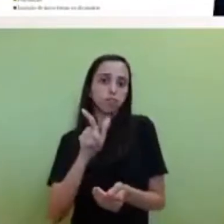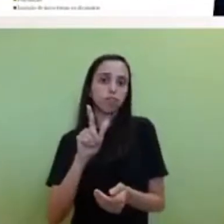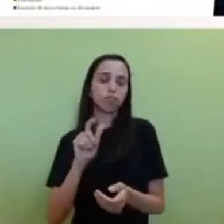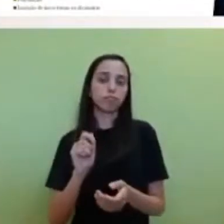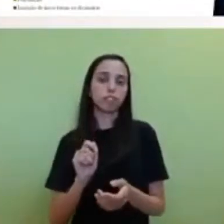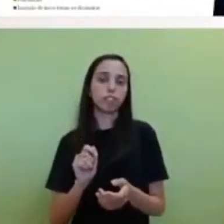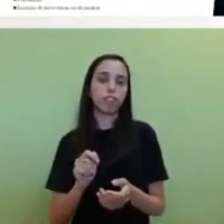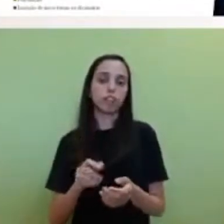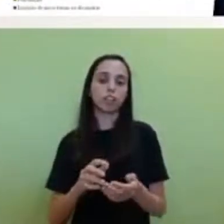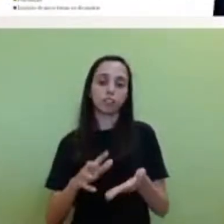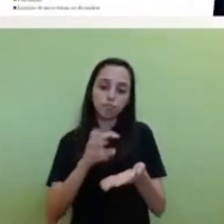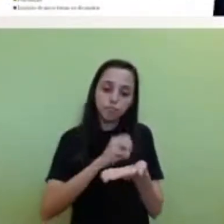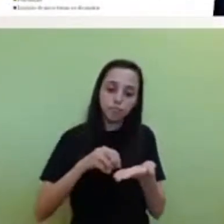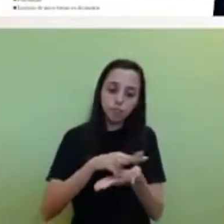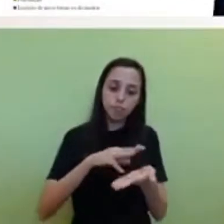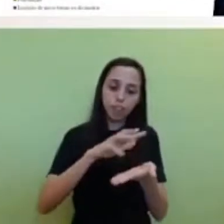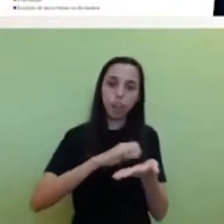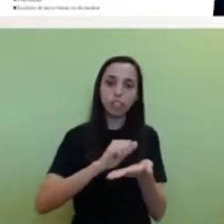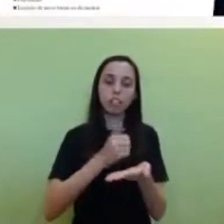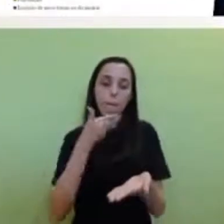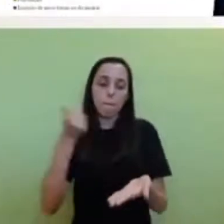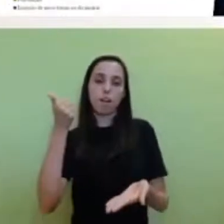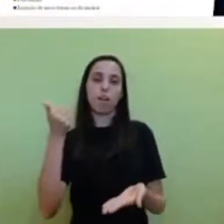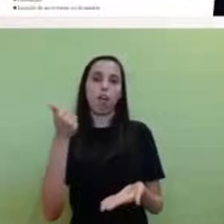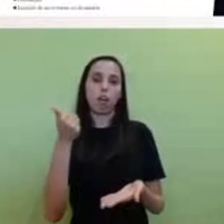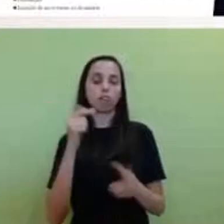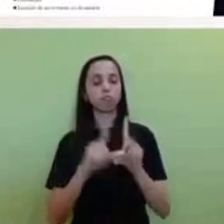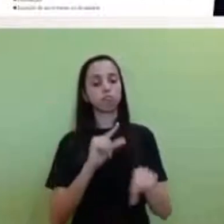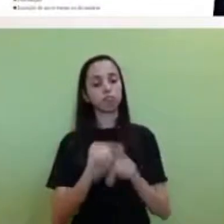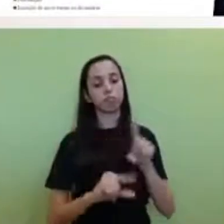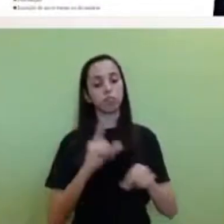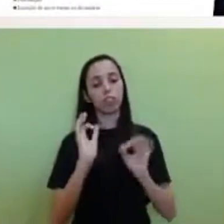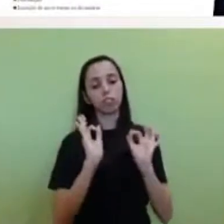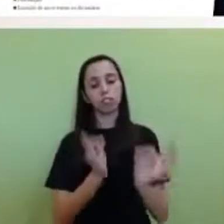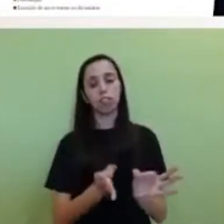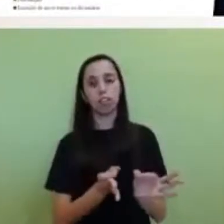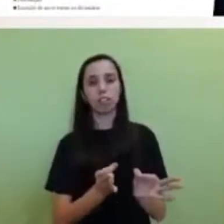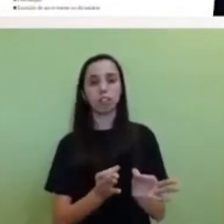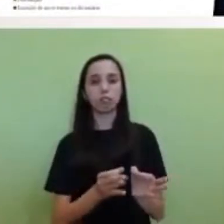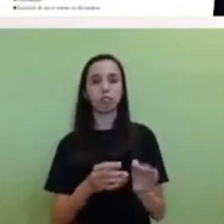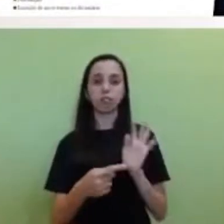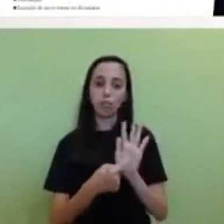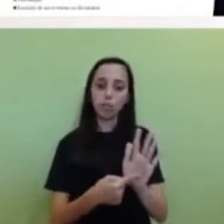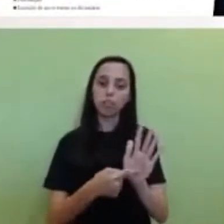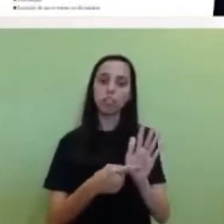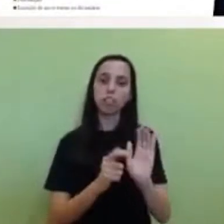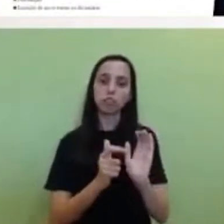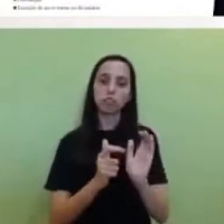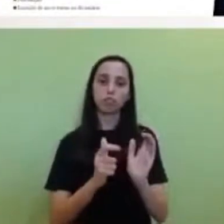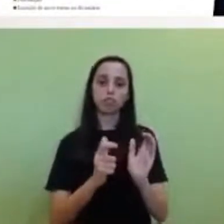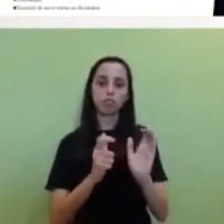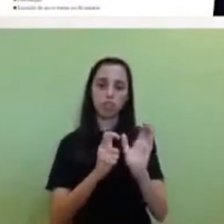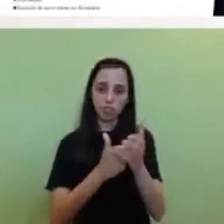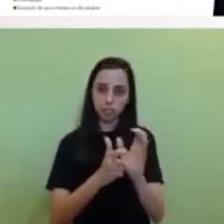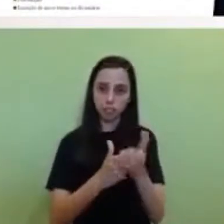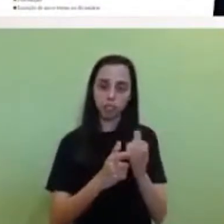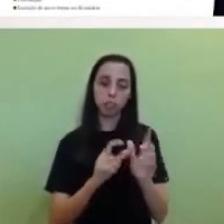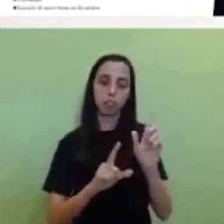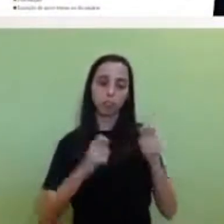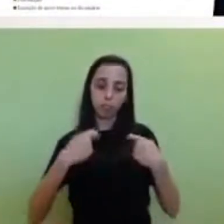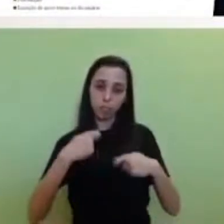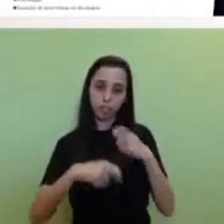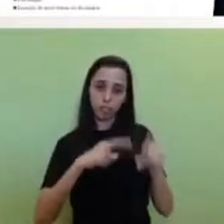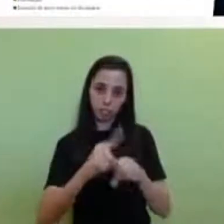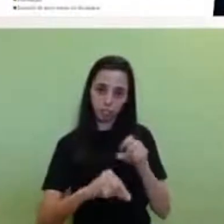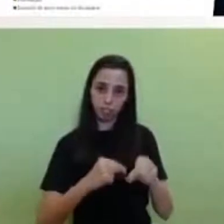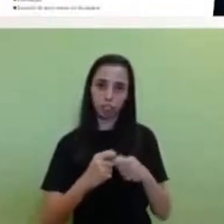só a escrita que você considera melhor, que você considera certo, acrescentar termos que você acha que vai precisar, e